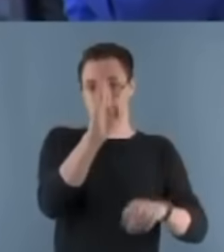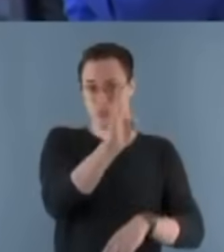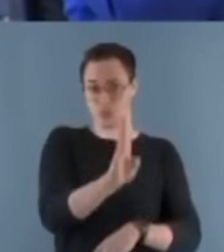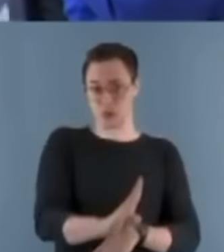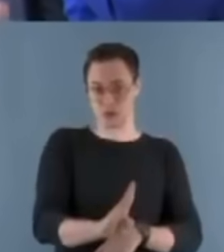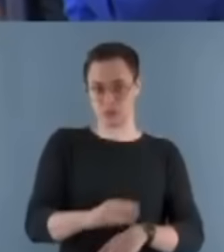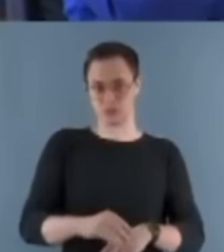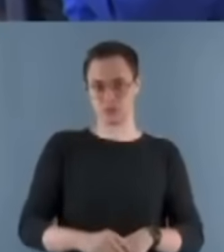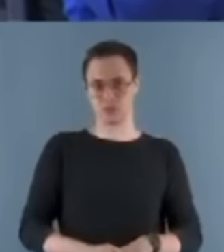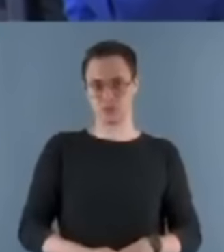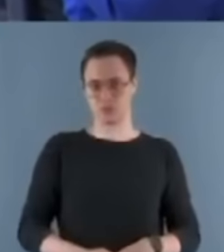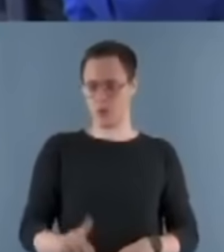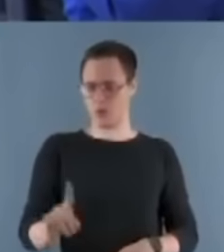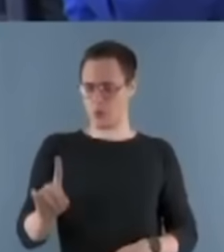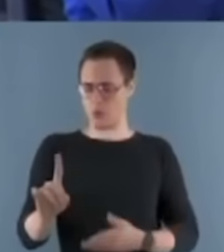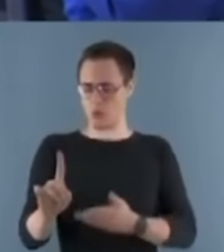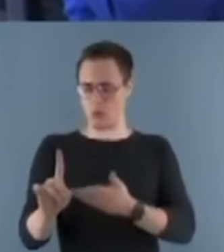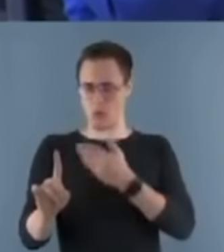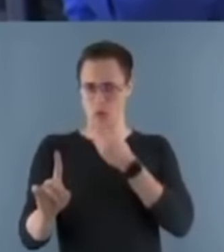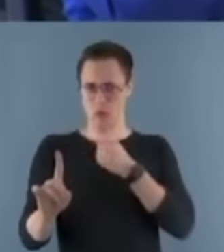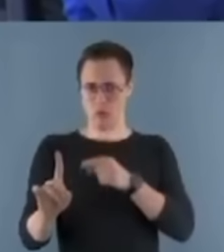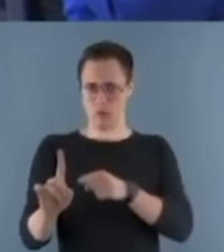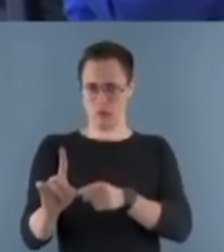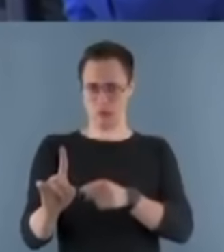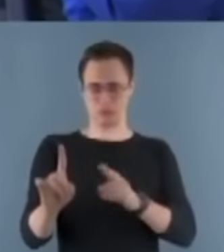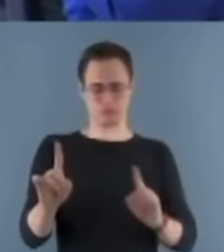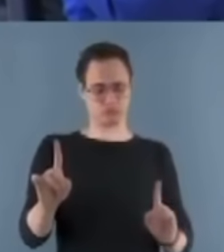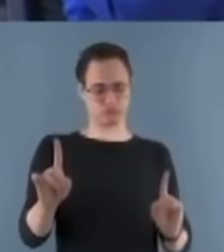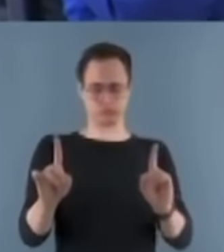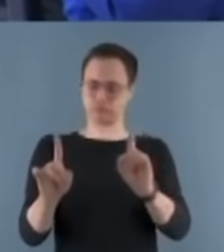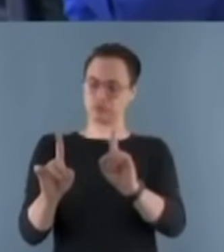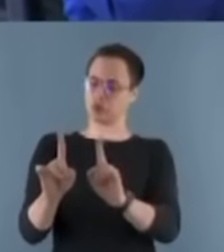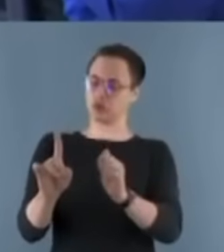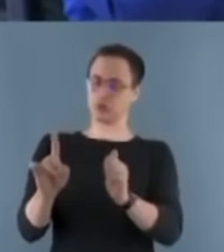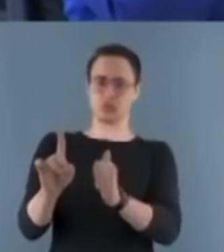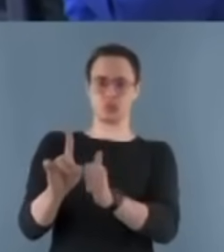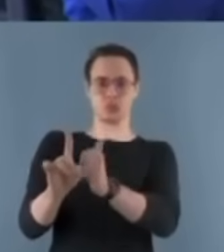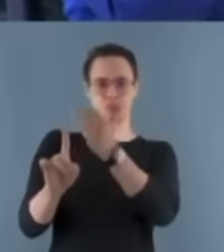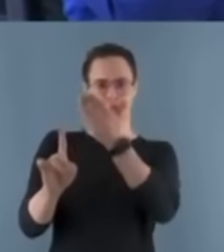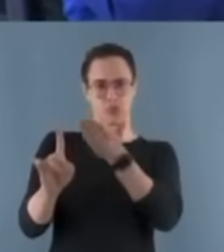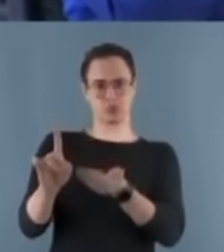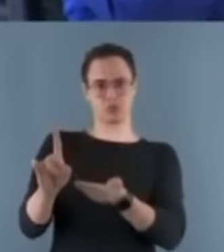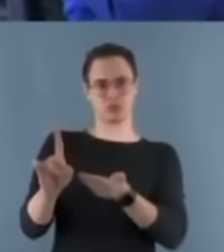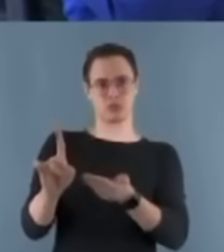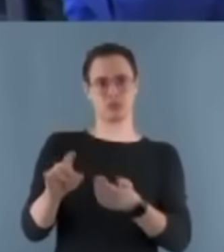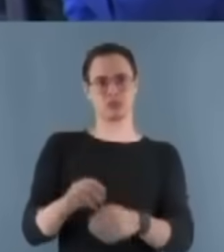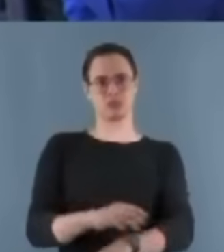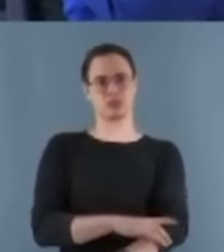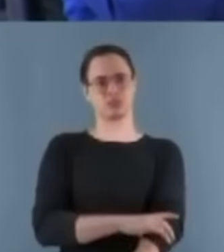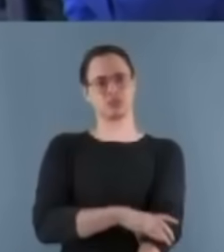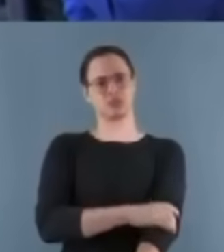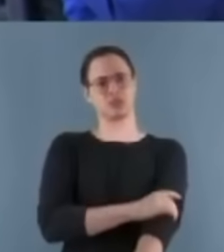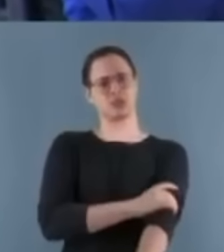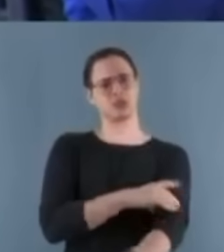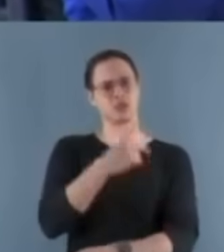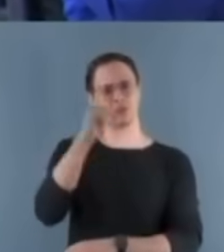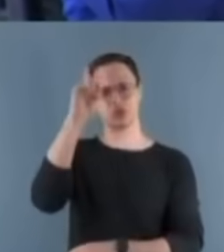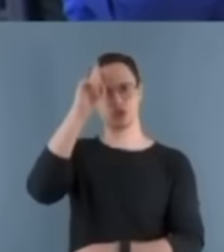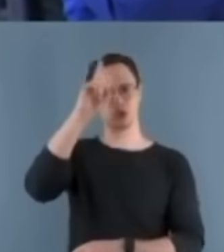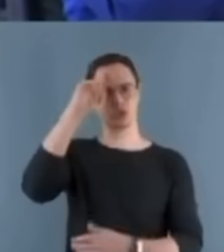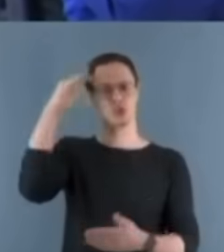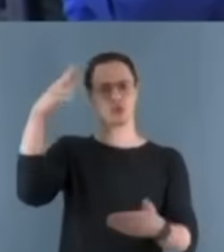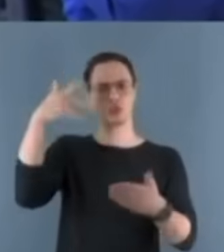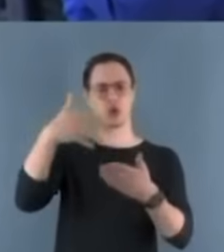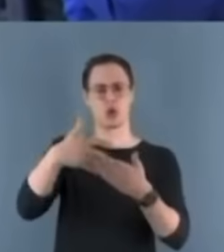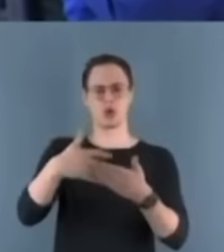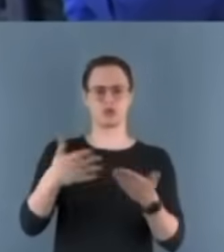senhor, pelo que tenta colocar aqui para mim, como se, né, não pudesse me responder, o seu histórico diz muito mais e